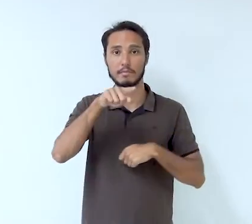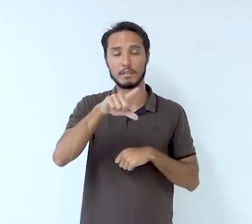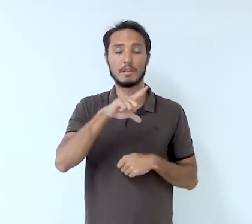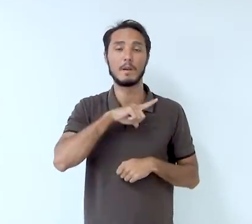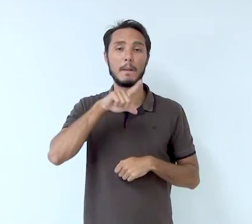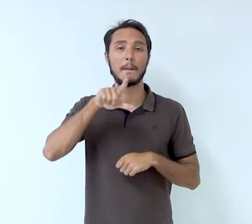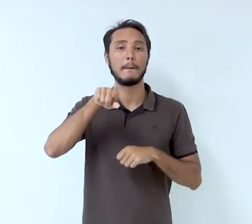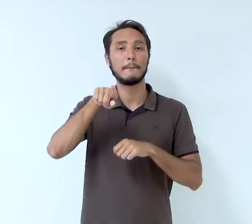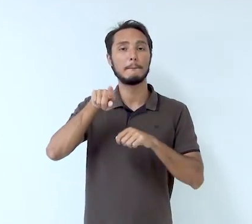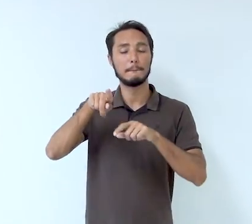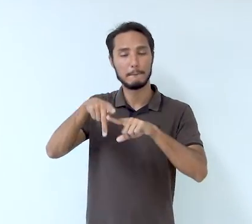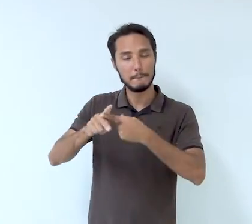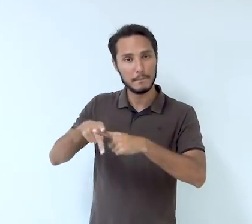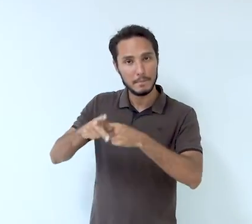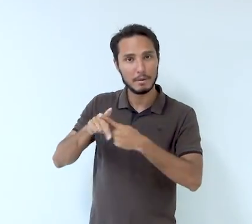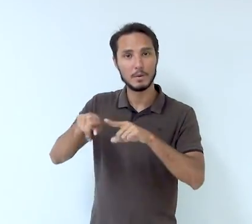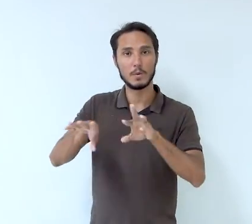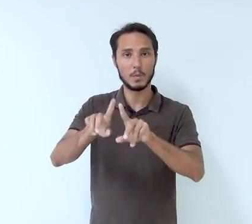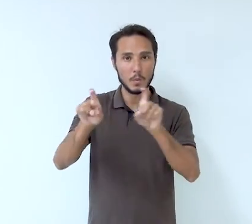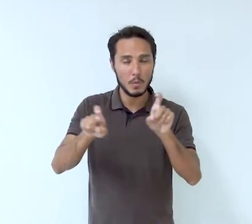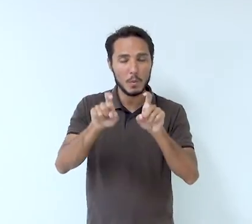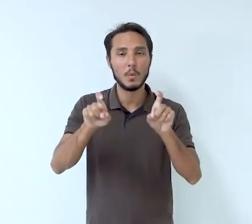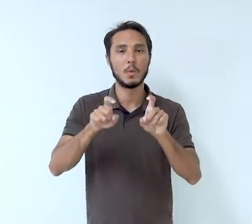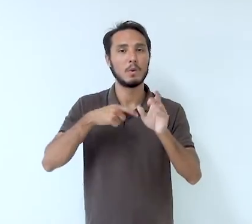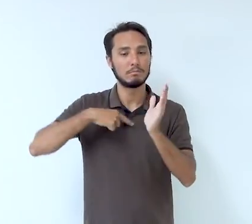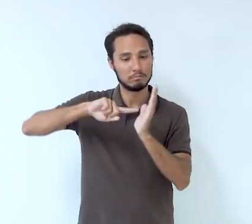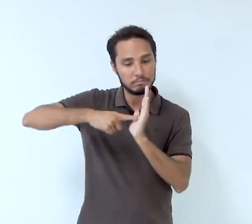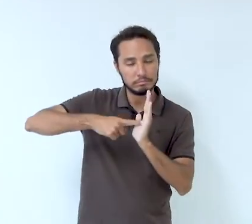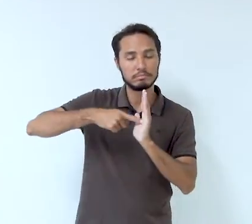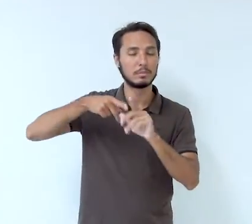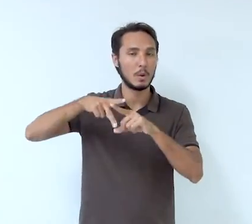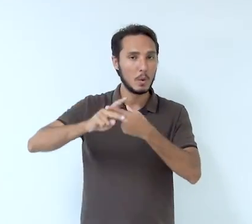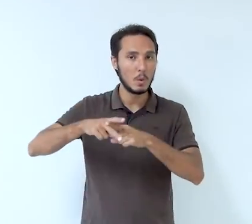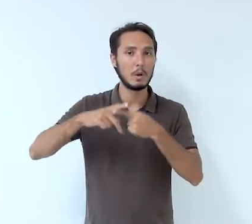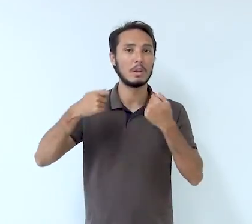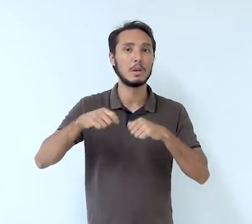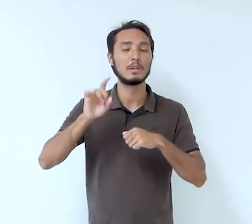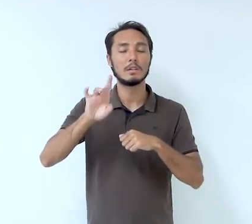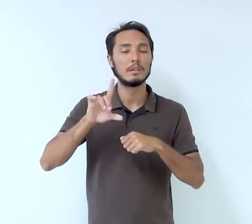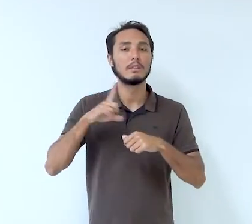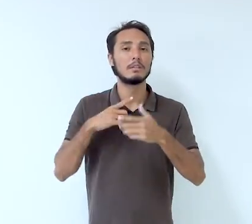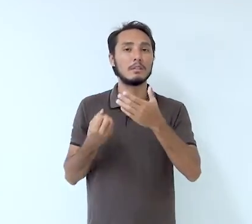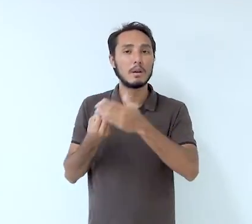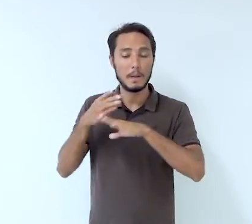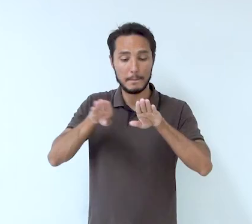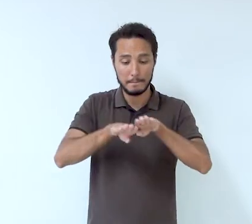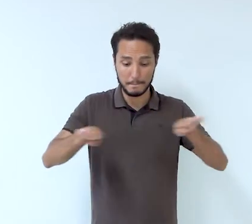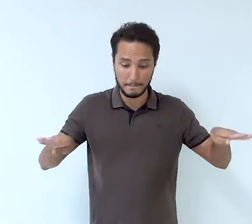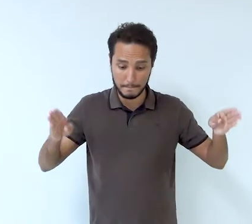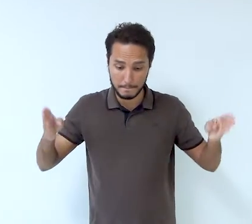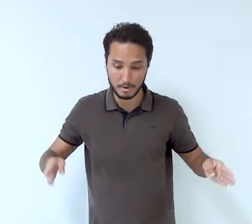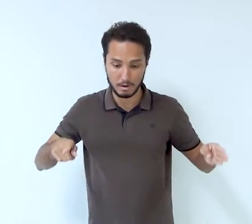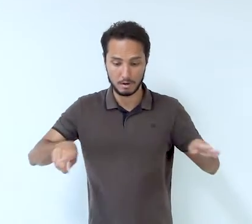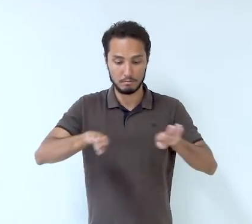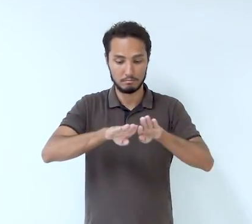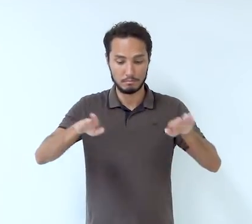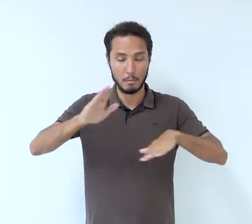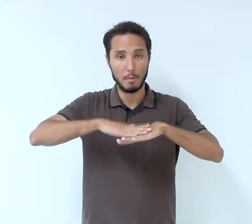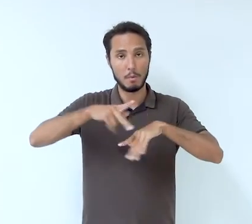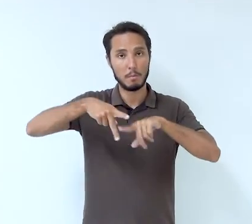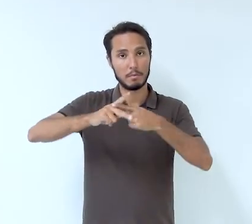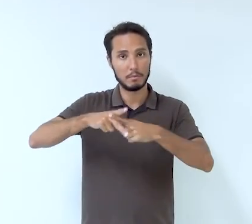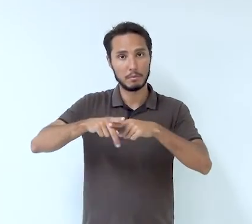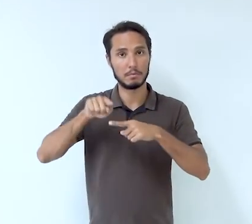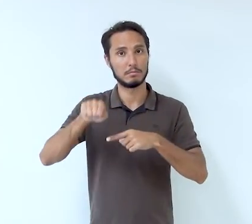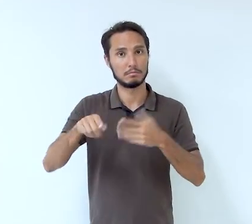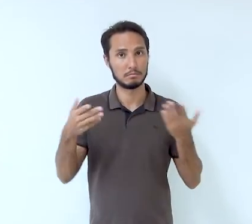para manutenção de computadores, montagem e manutenção, seja desenvolvida uma bancada de